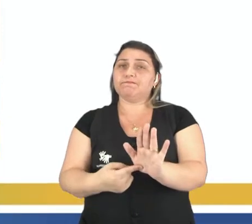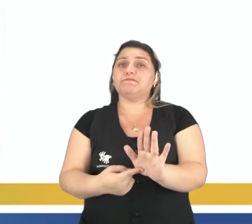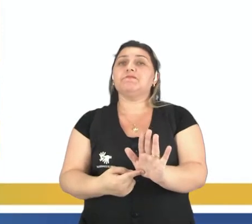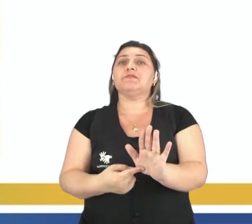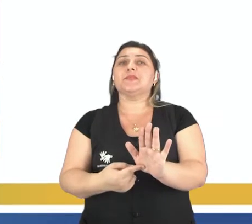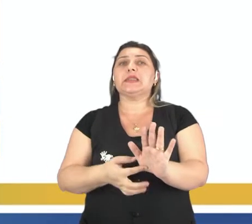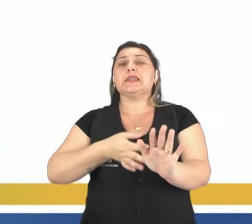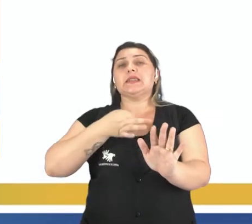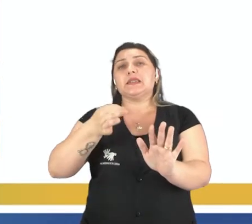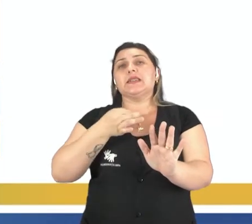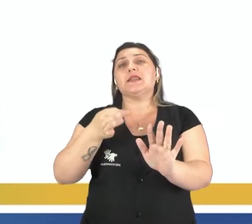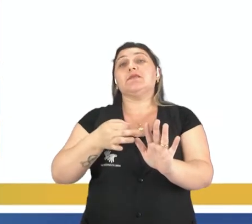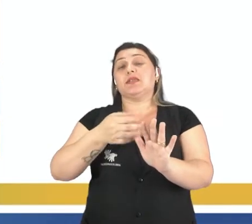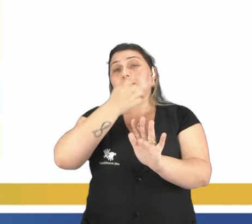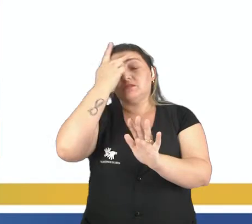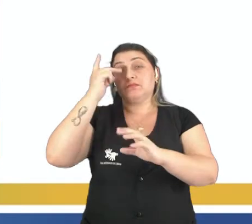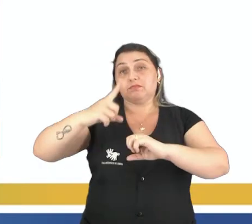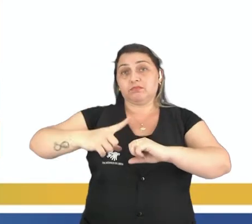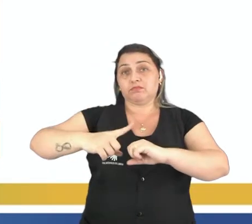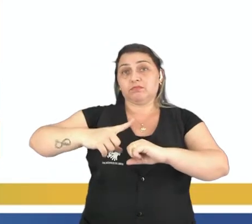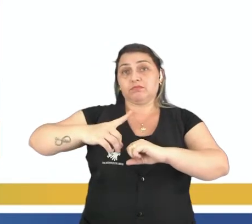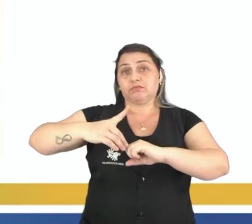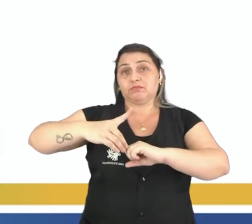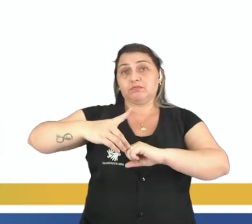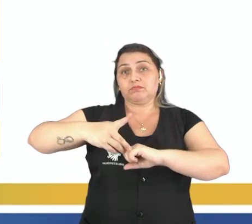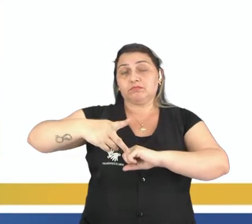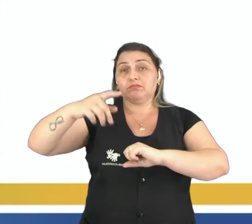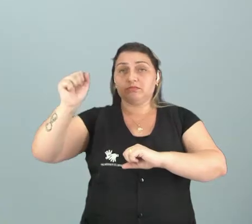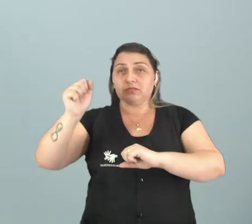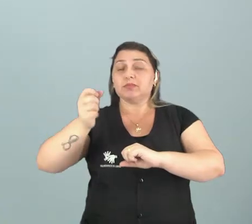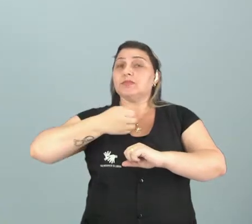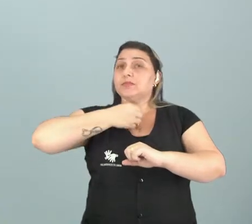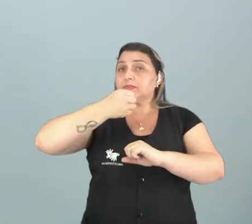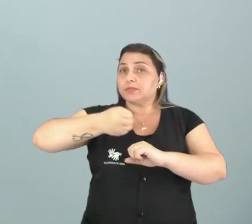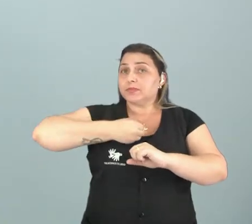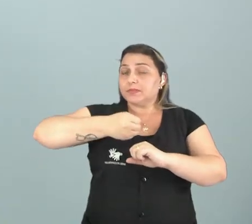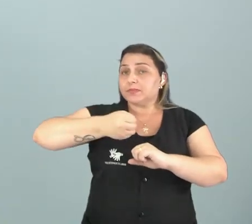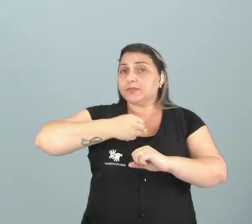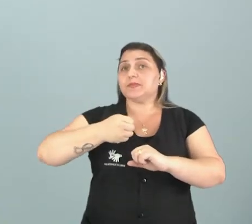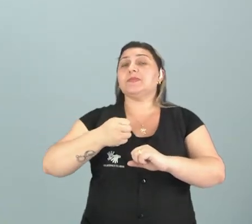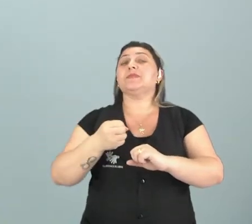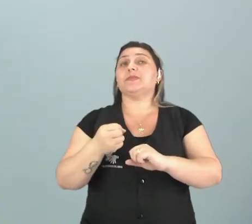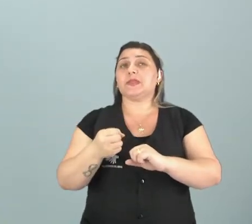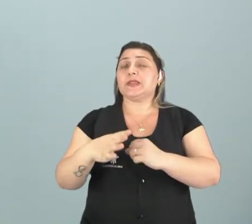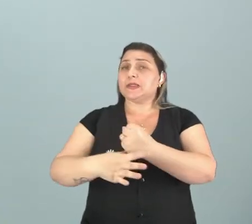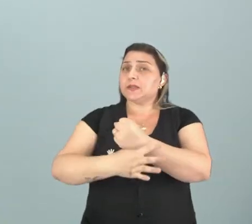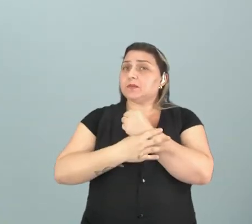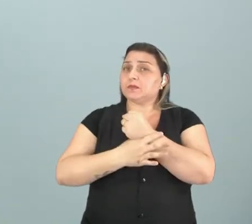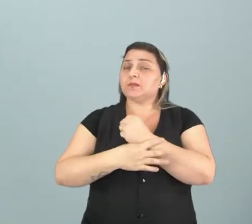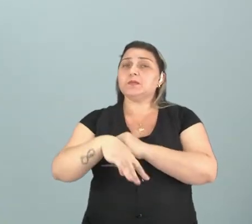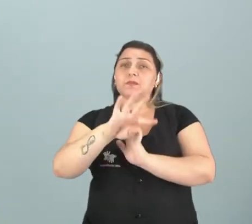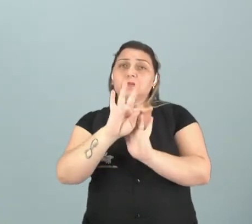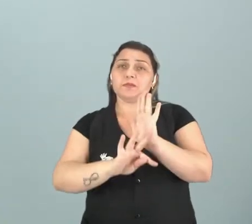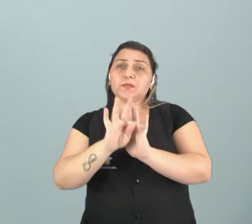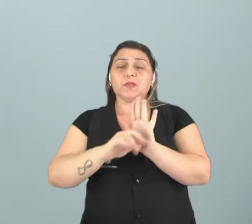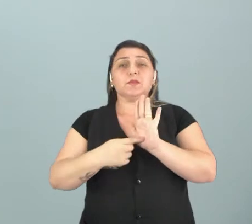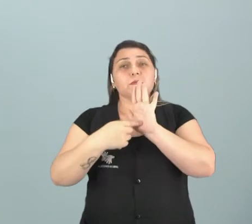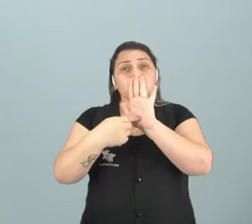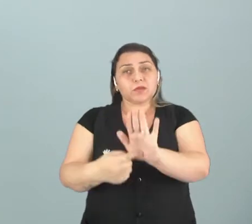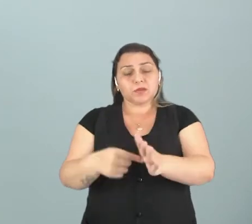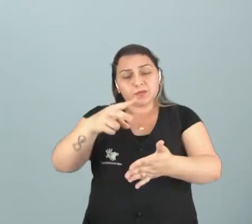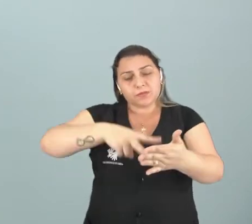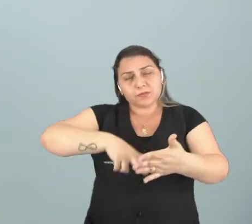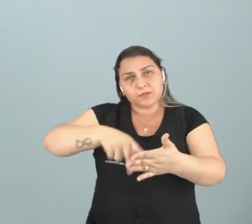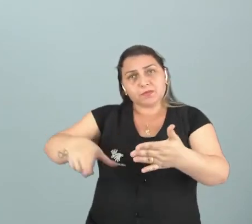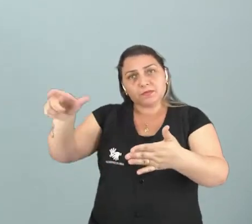de especialistas. O discurso de especialistas na reportagem confere credibilidade ao texto, mostrando para o